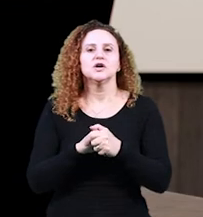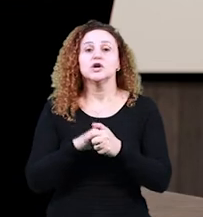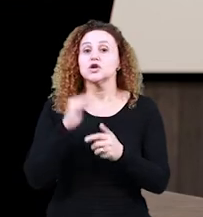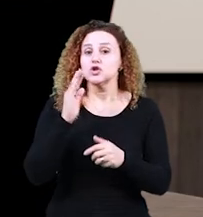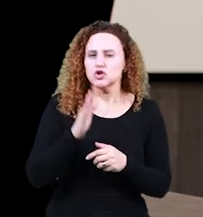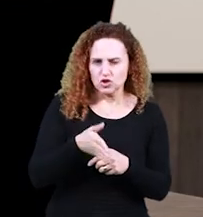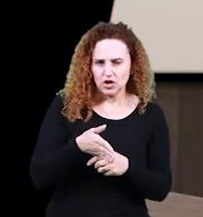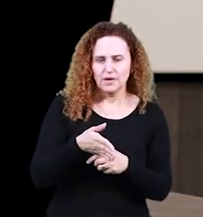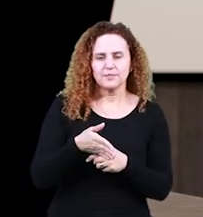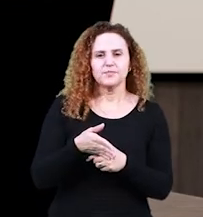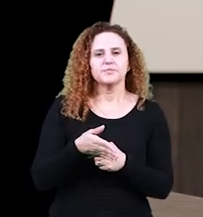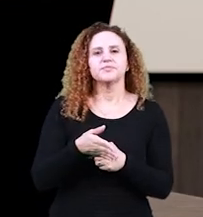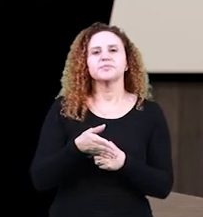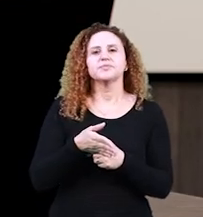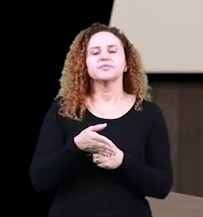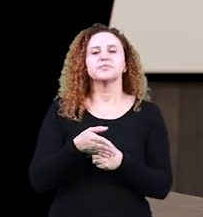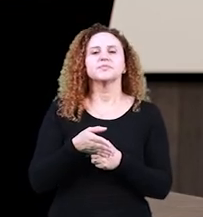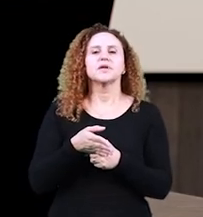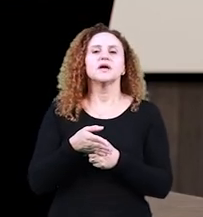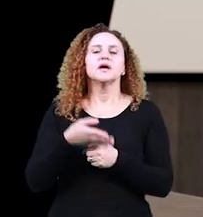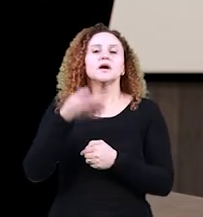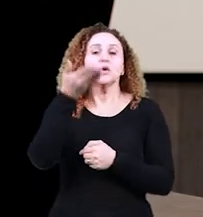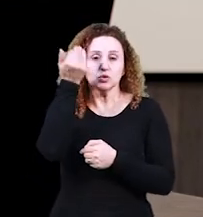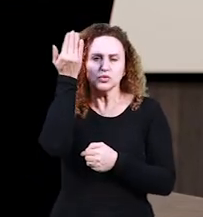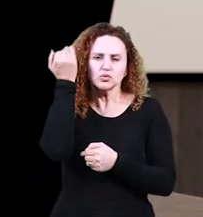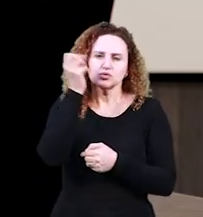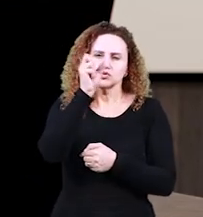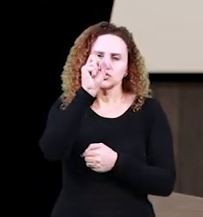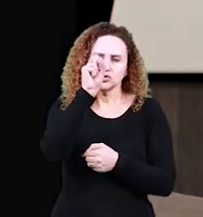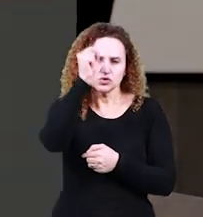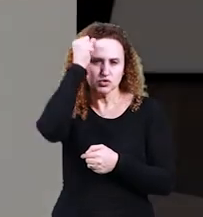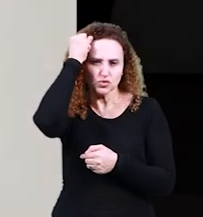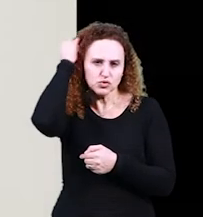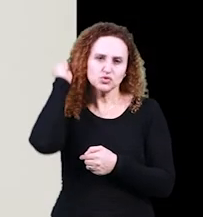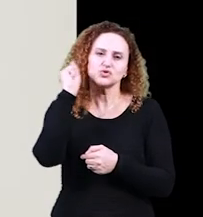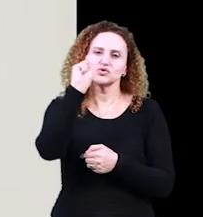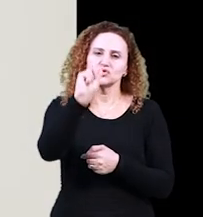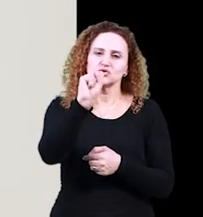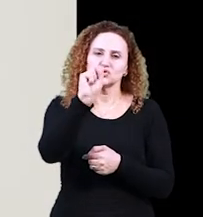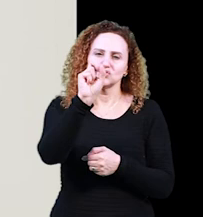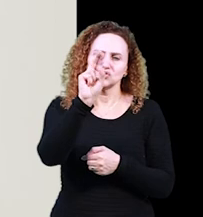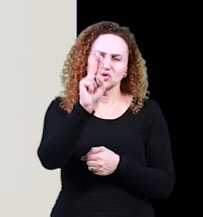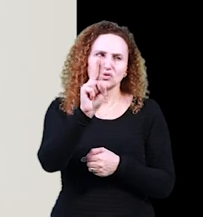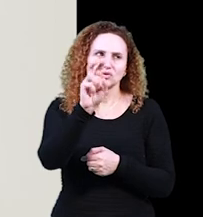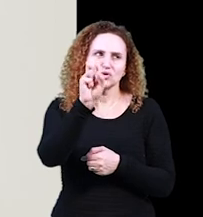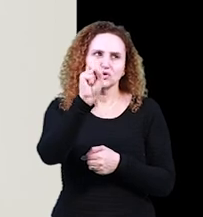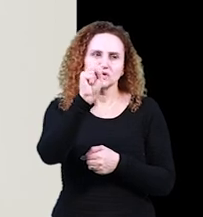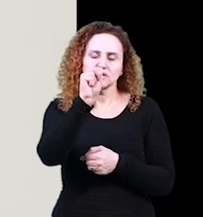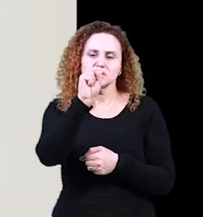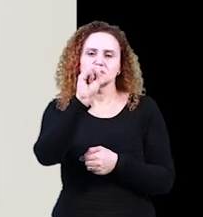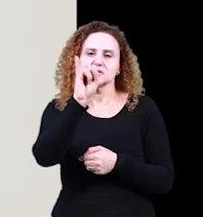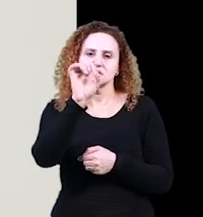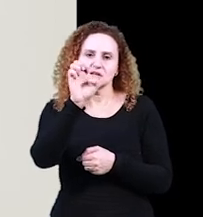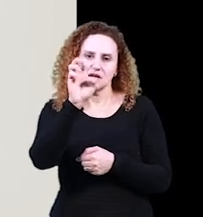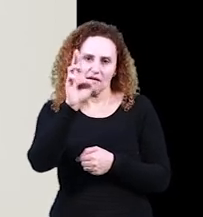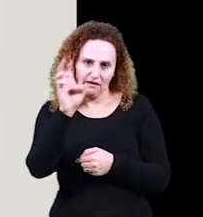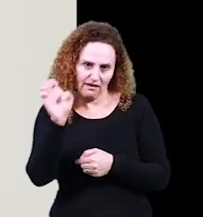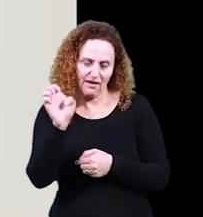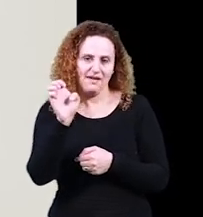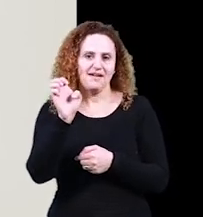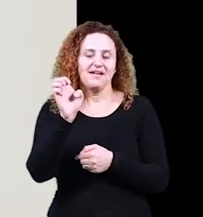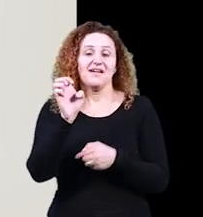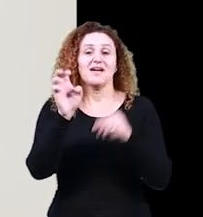organizado de signos e oshomens que como um sistema de regras é o que interessa então a álgebra